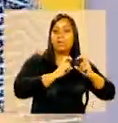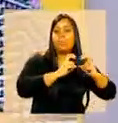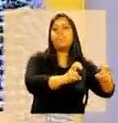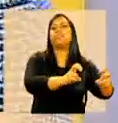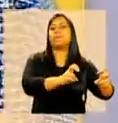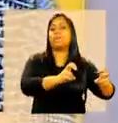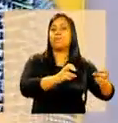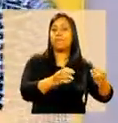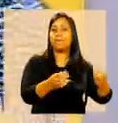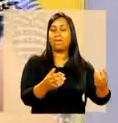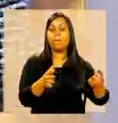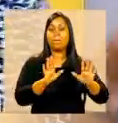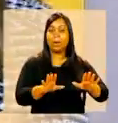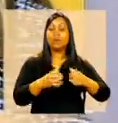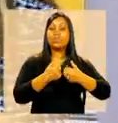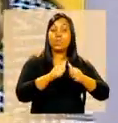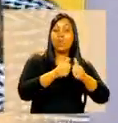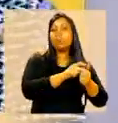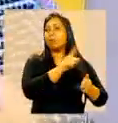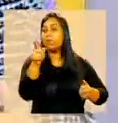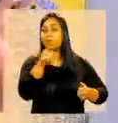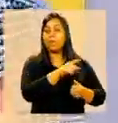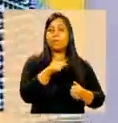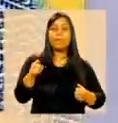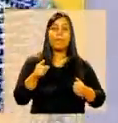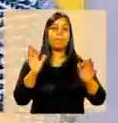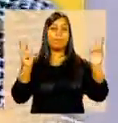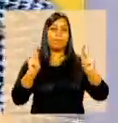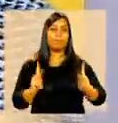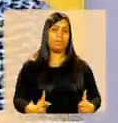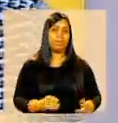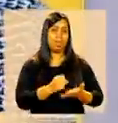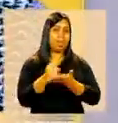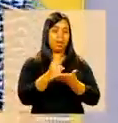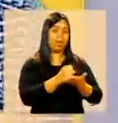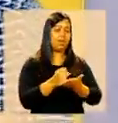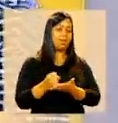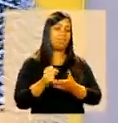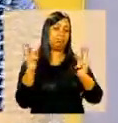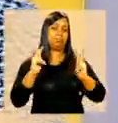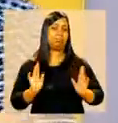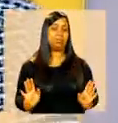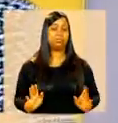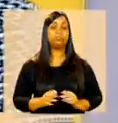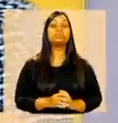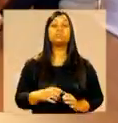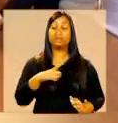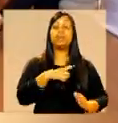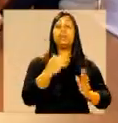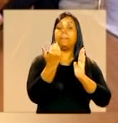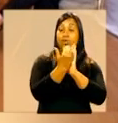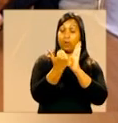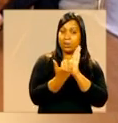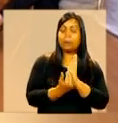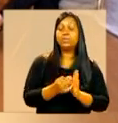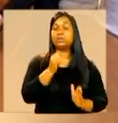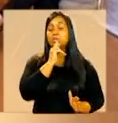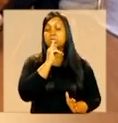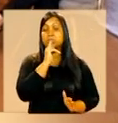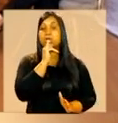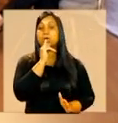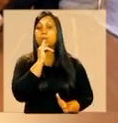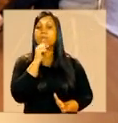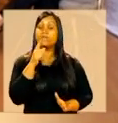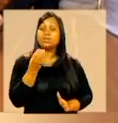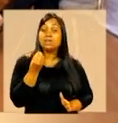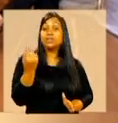fica perdida. Então, com o ônibus que leva de um lugar para outro, ela tá tranquila, ela adora. Então, e na verdade existe a programação, né? Isso. Então, por exemplo,